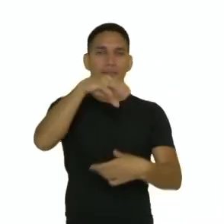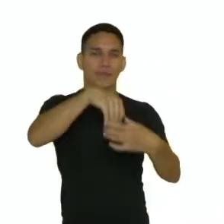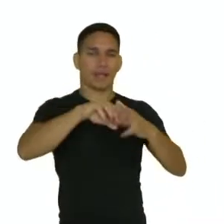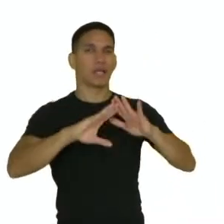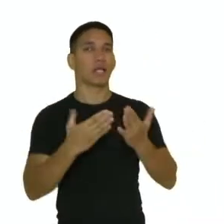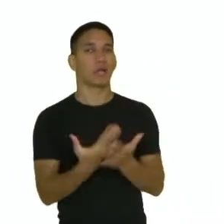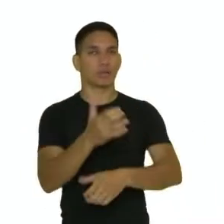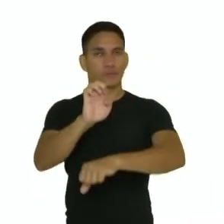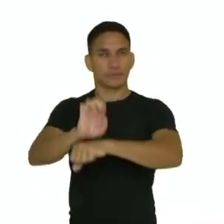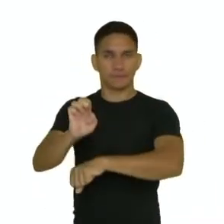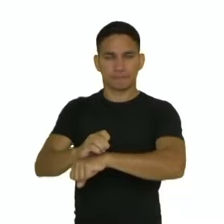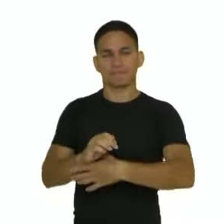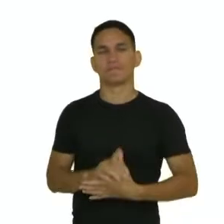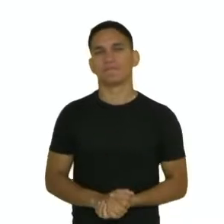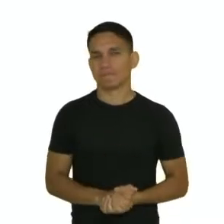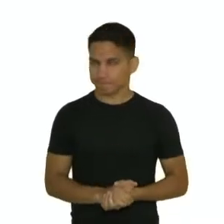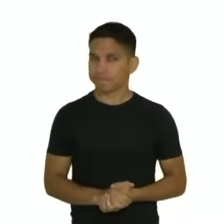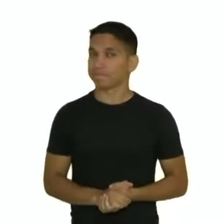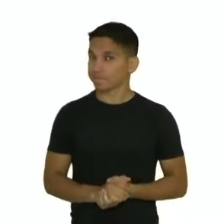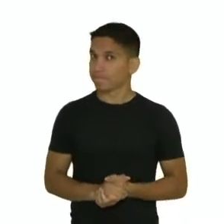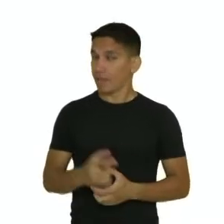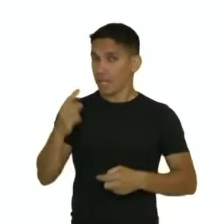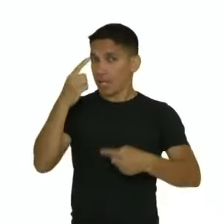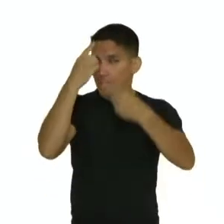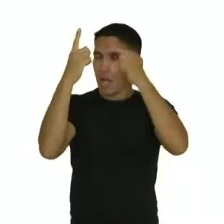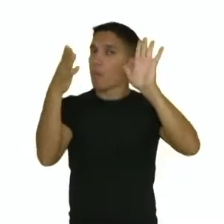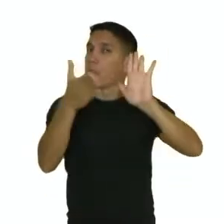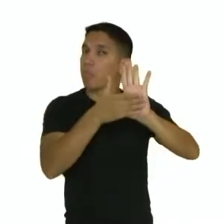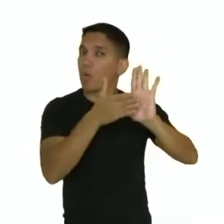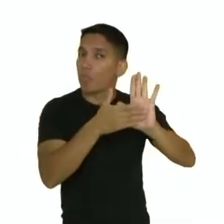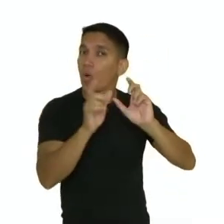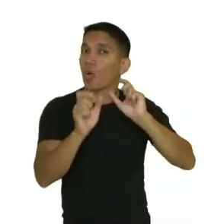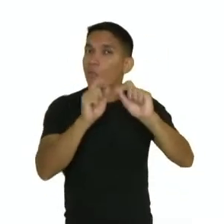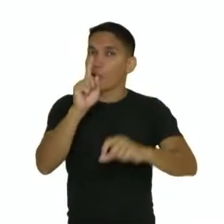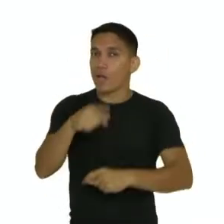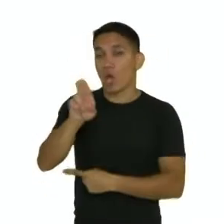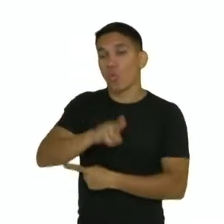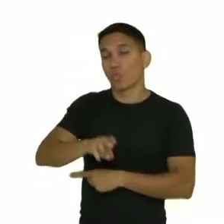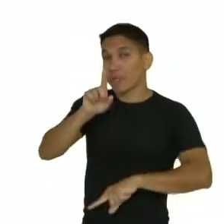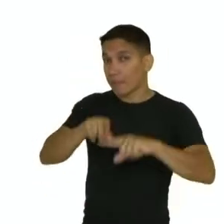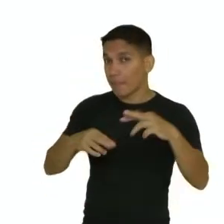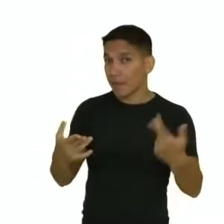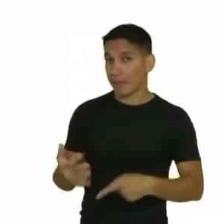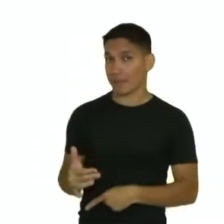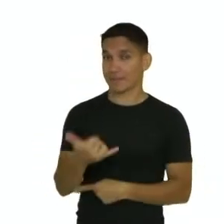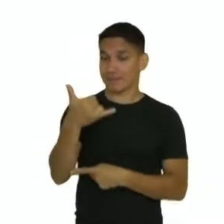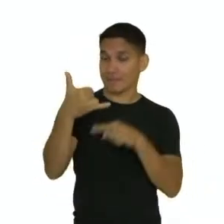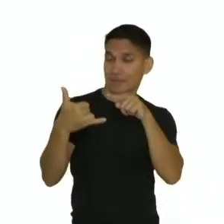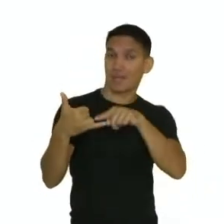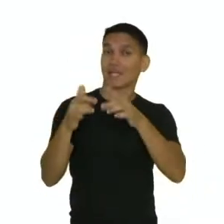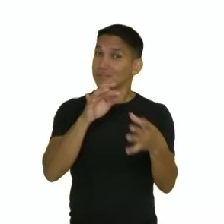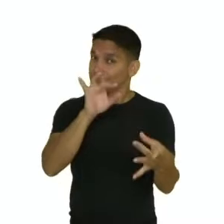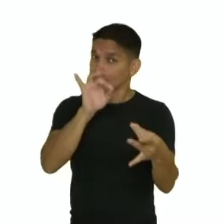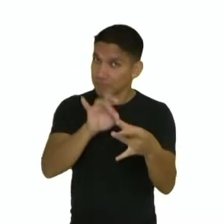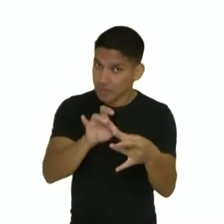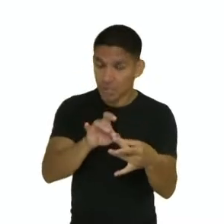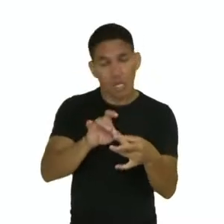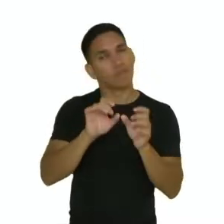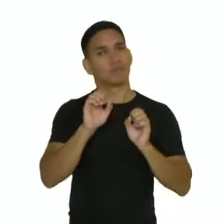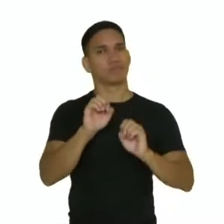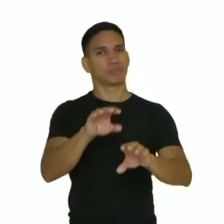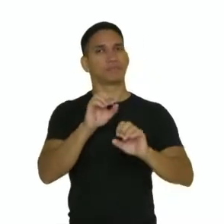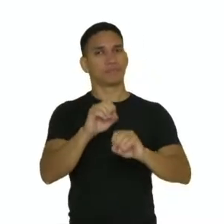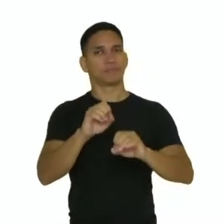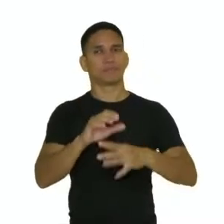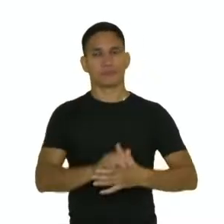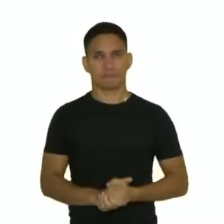escolas estaduais. A ideia é que os equipamentos sejam usados exclusivamente para fins